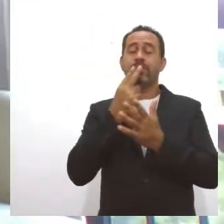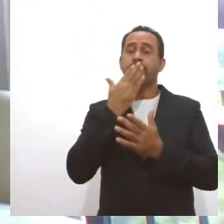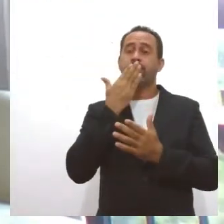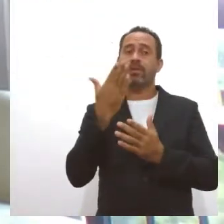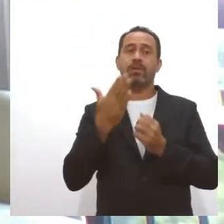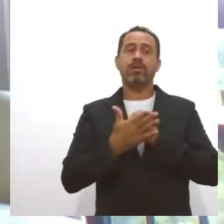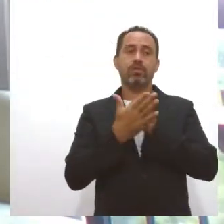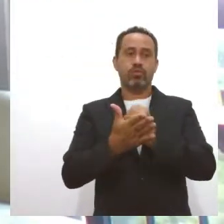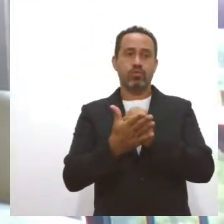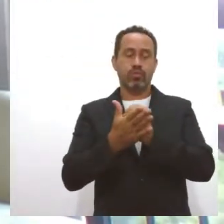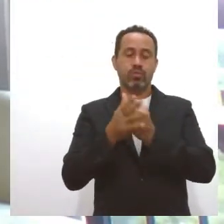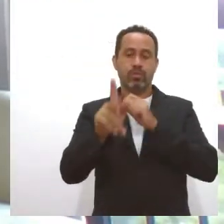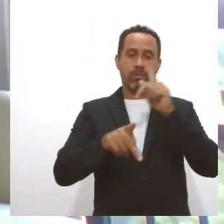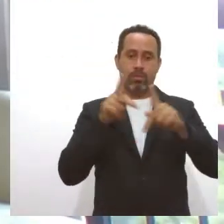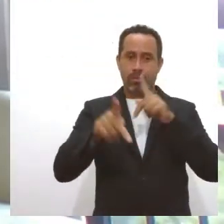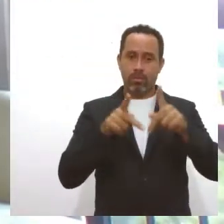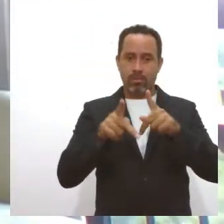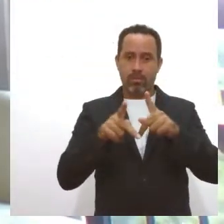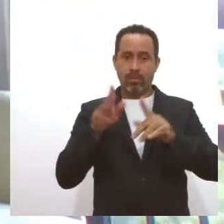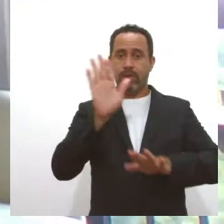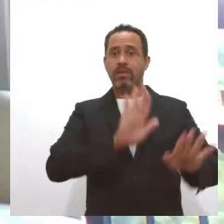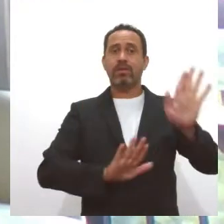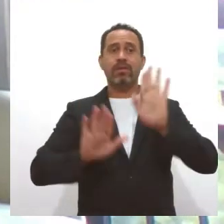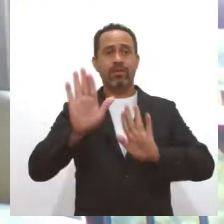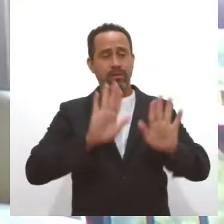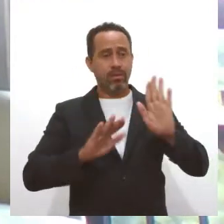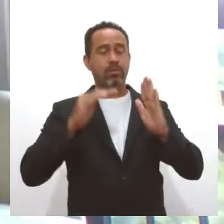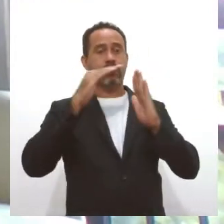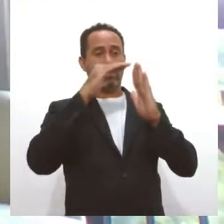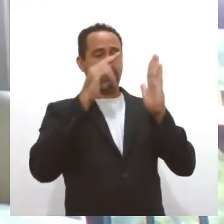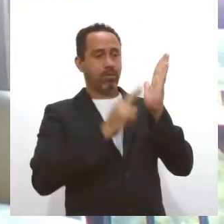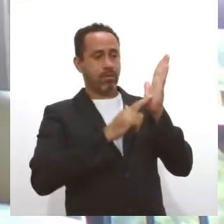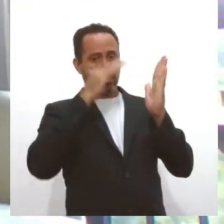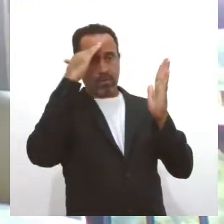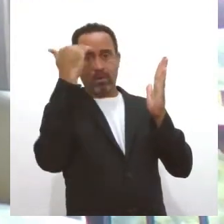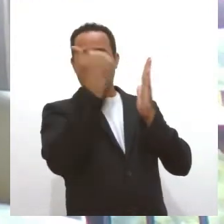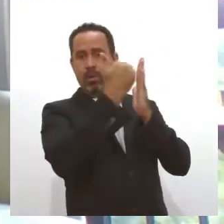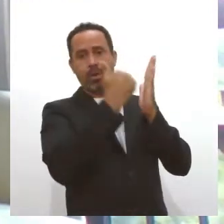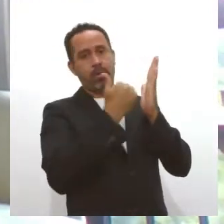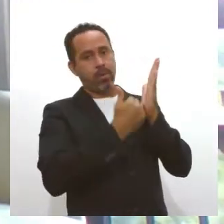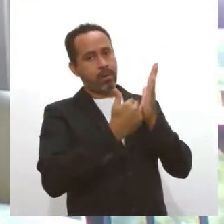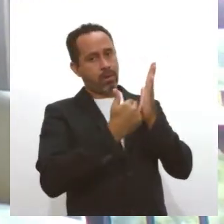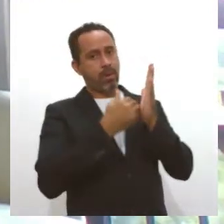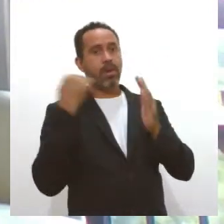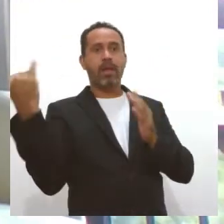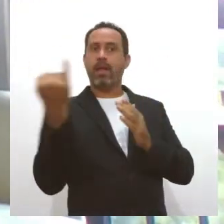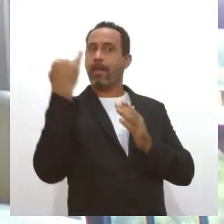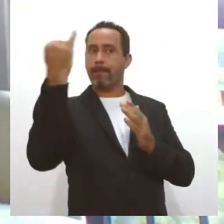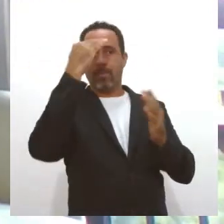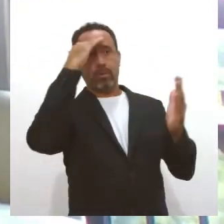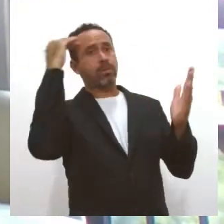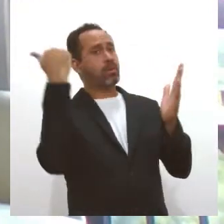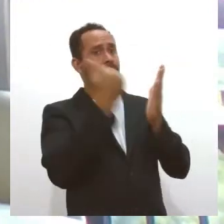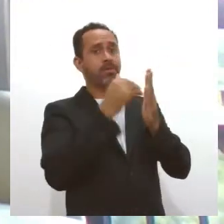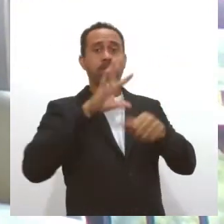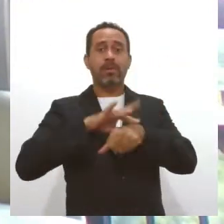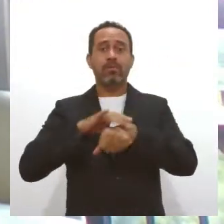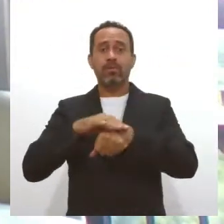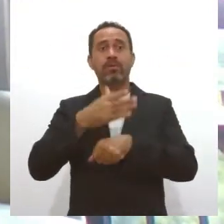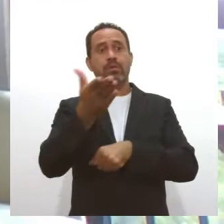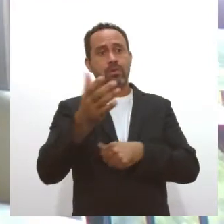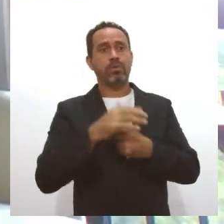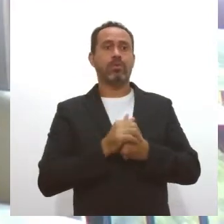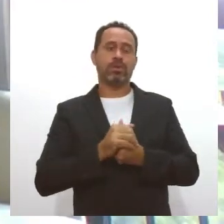população, que não descuide das regras preventivas, Valquíria, porque são absolutamente importantes para que você não adoeça.